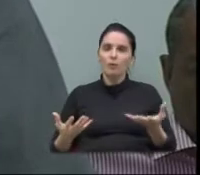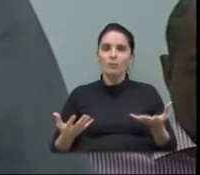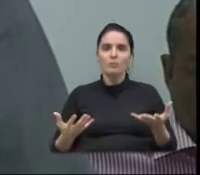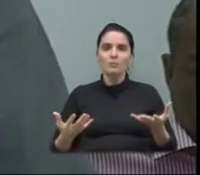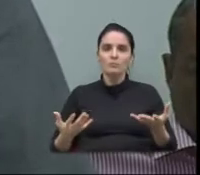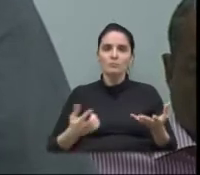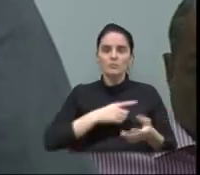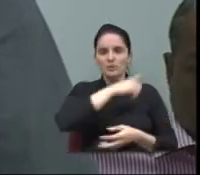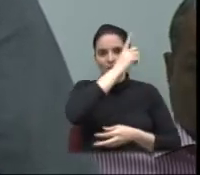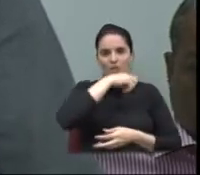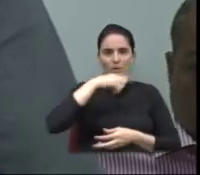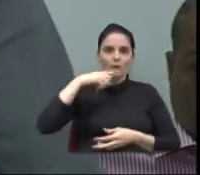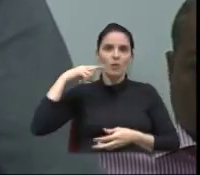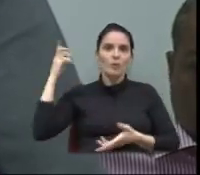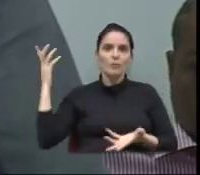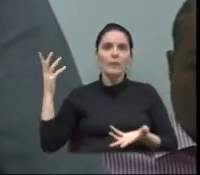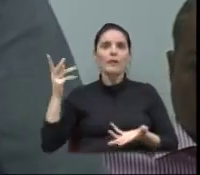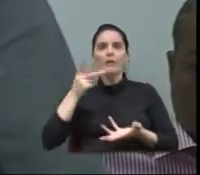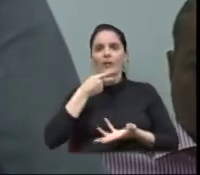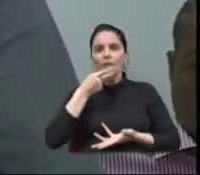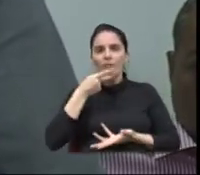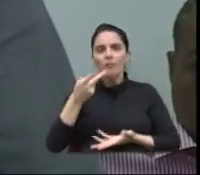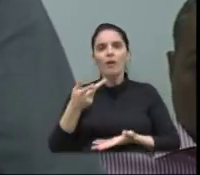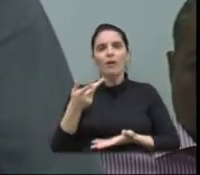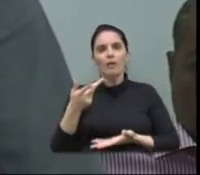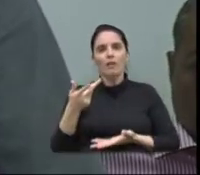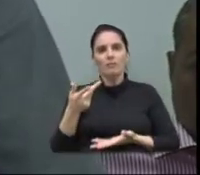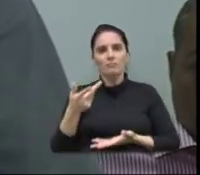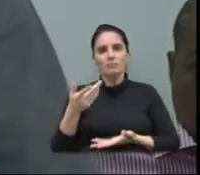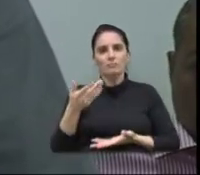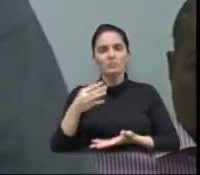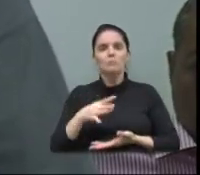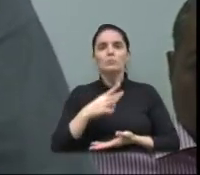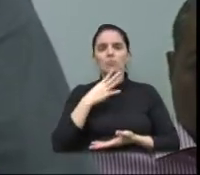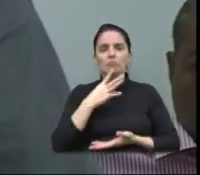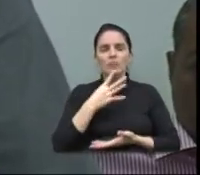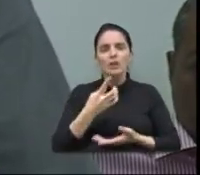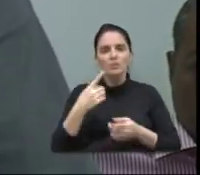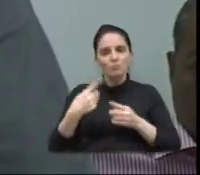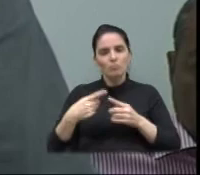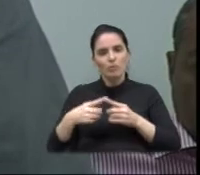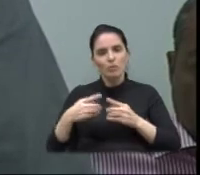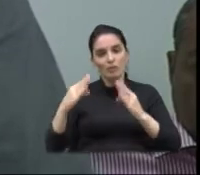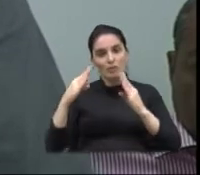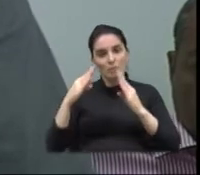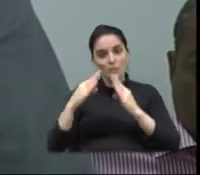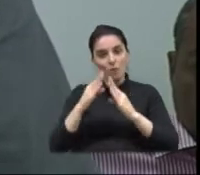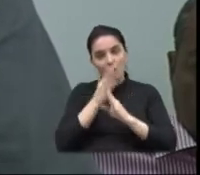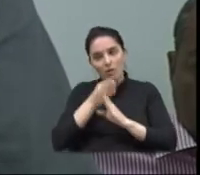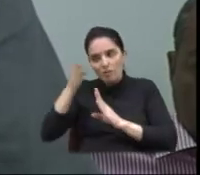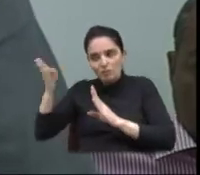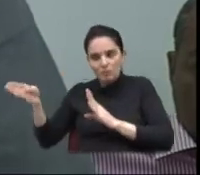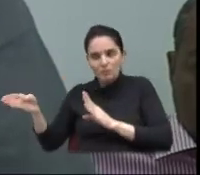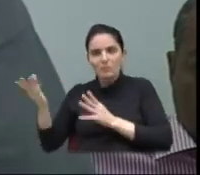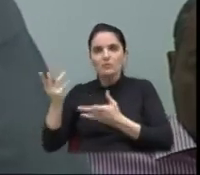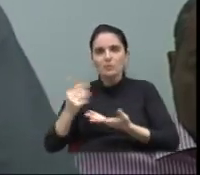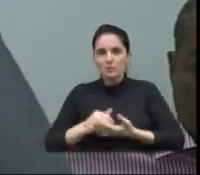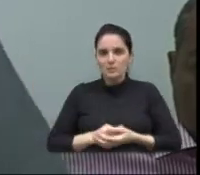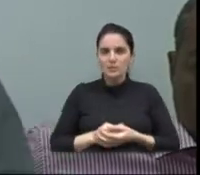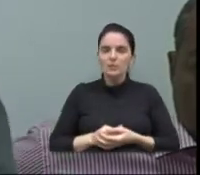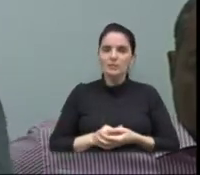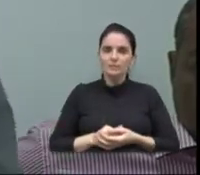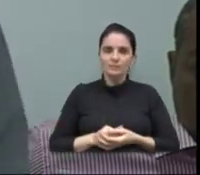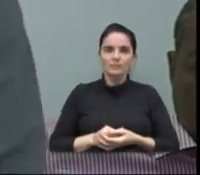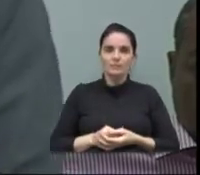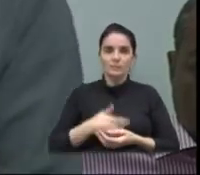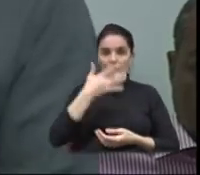Mayra. Todo dia passa lá. Então, que se pense nisso e que se dê também valor